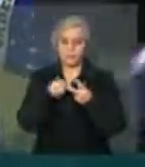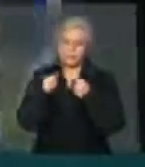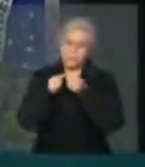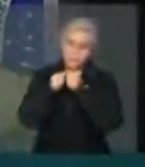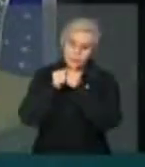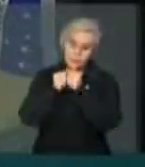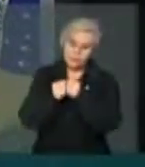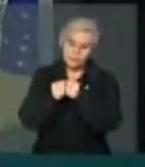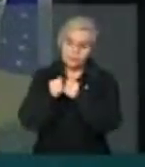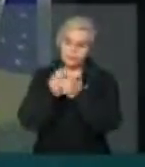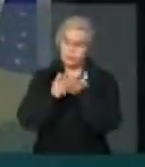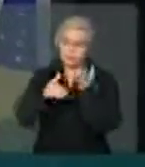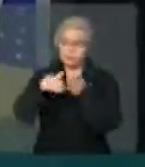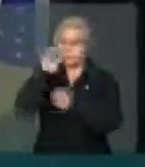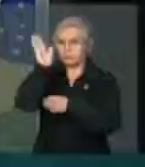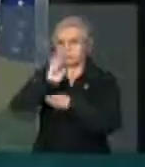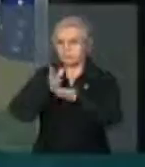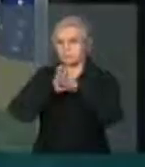Brasil afora